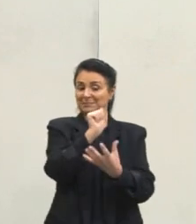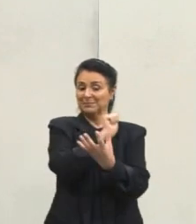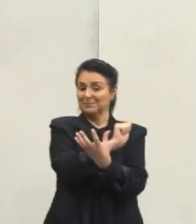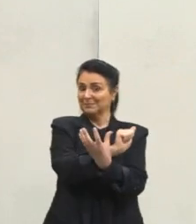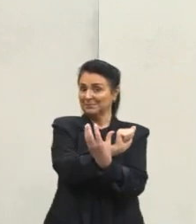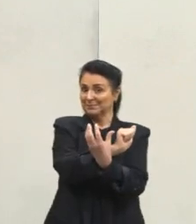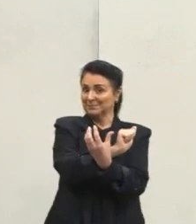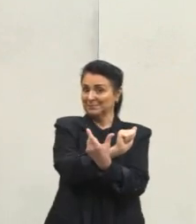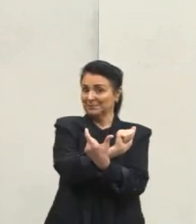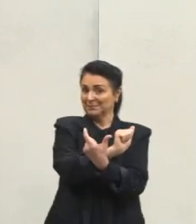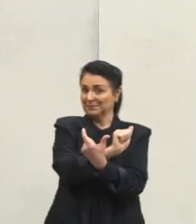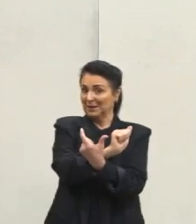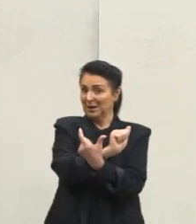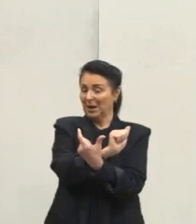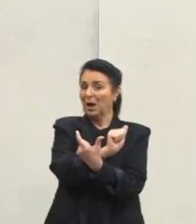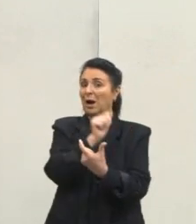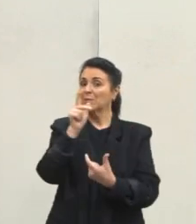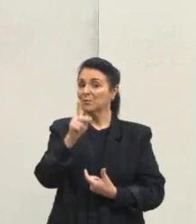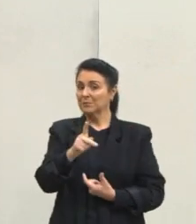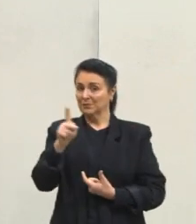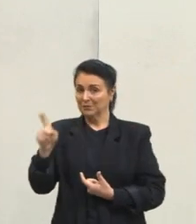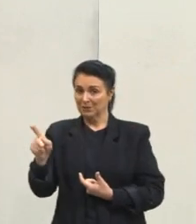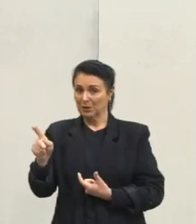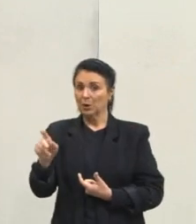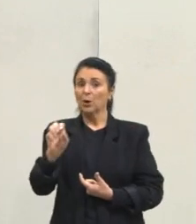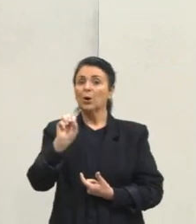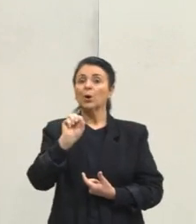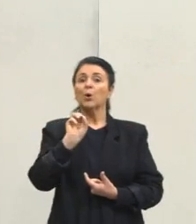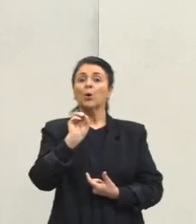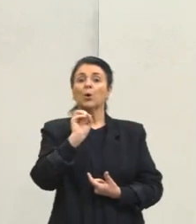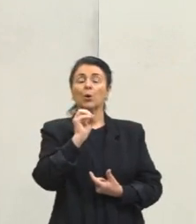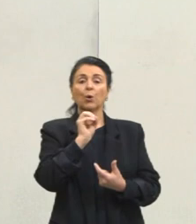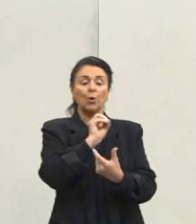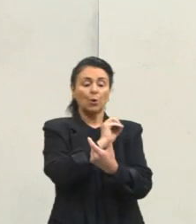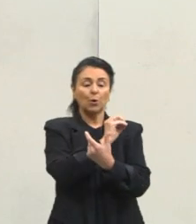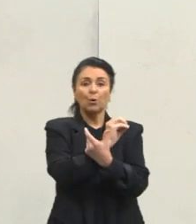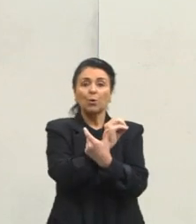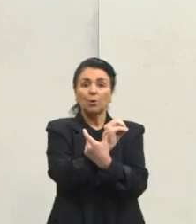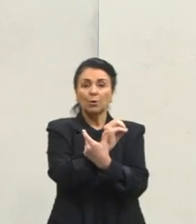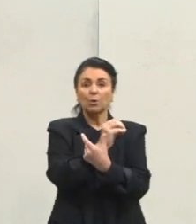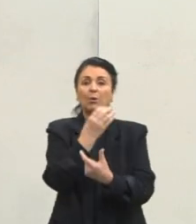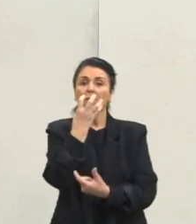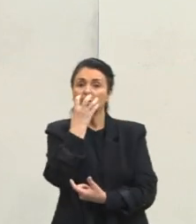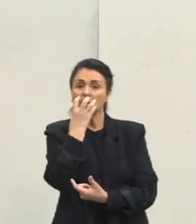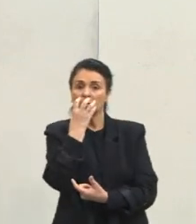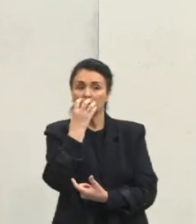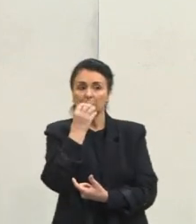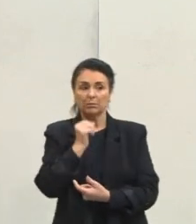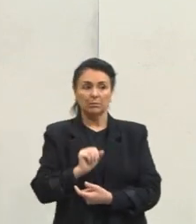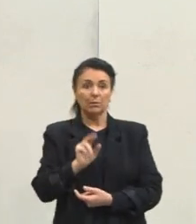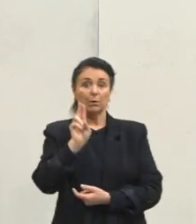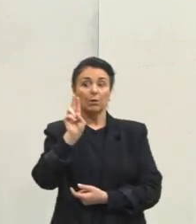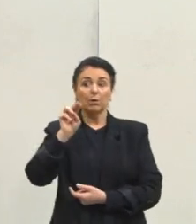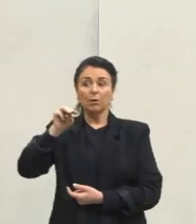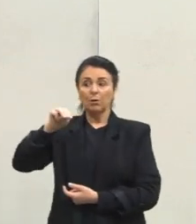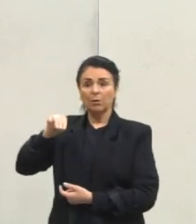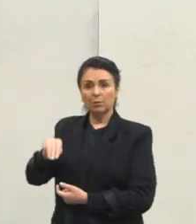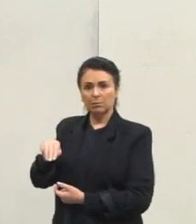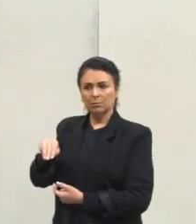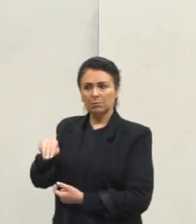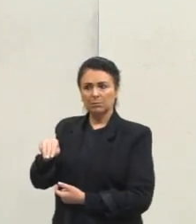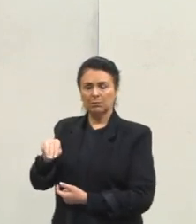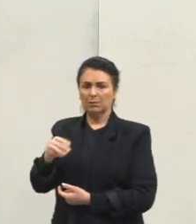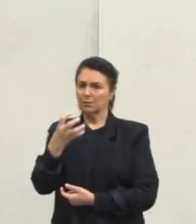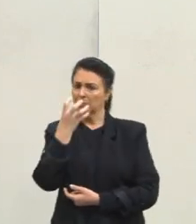tá ele pelo ou seja o cachorro e o enterro né porque o está definido é